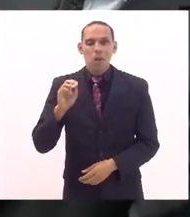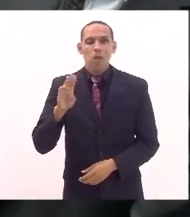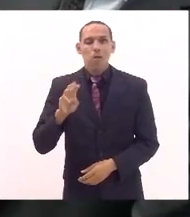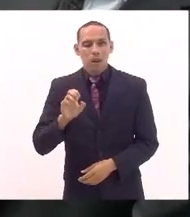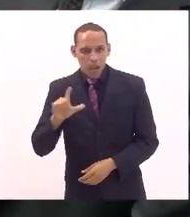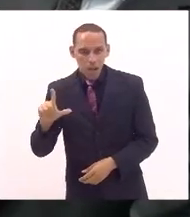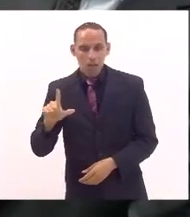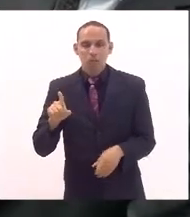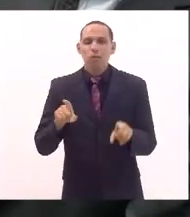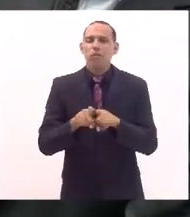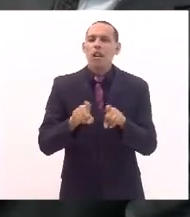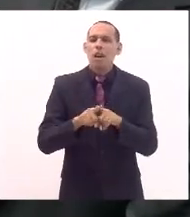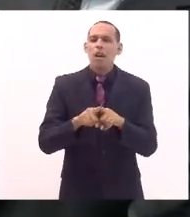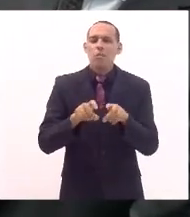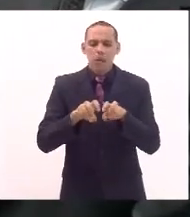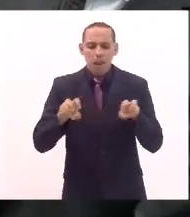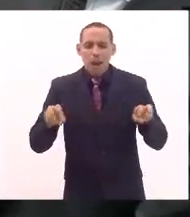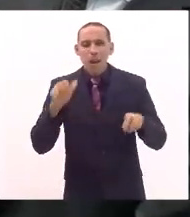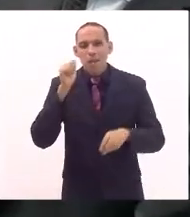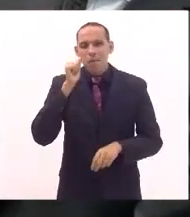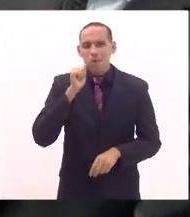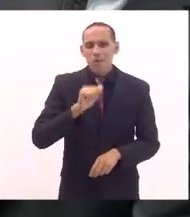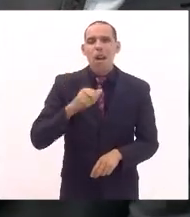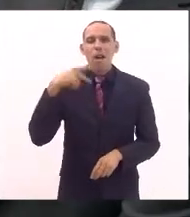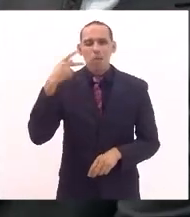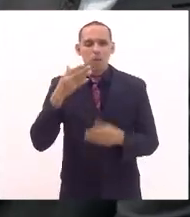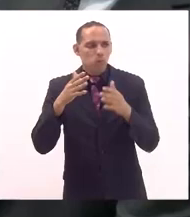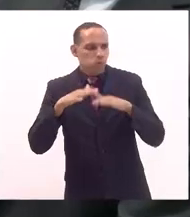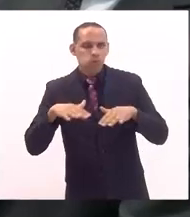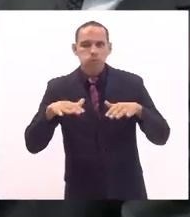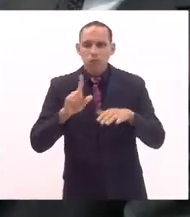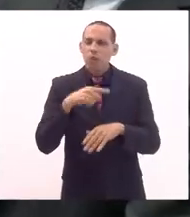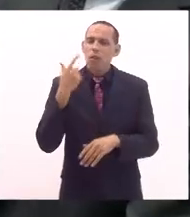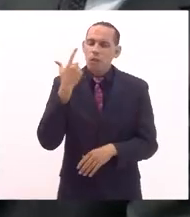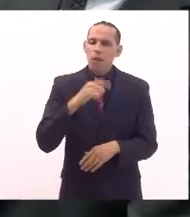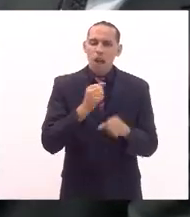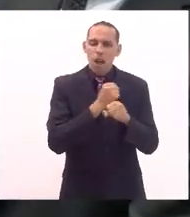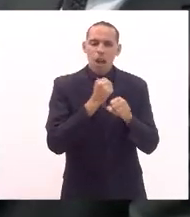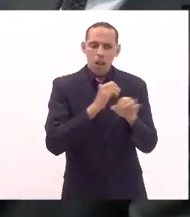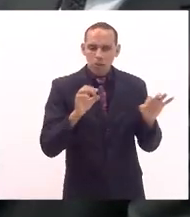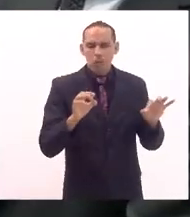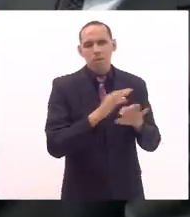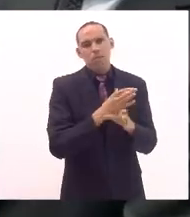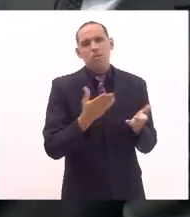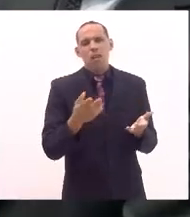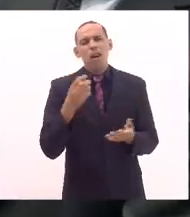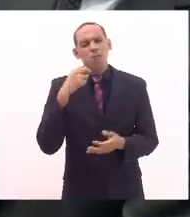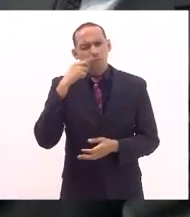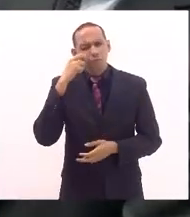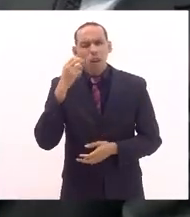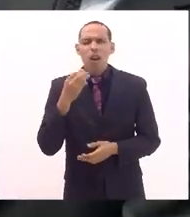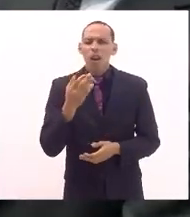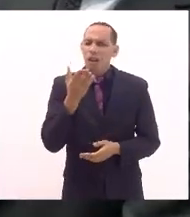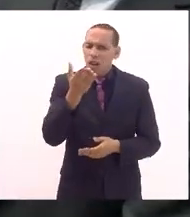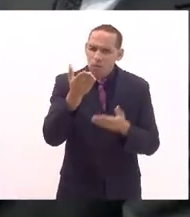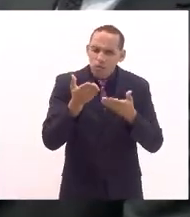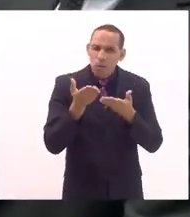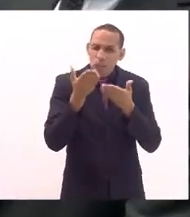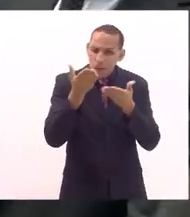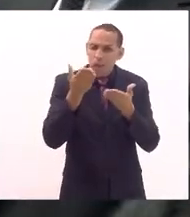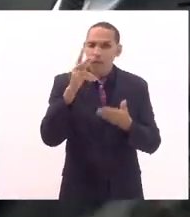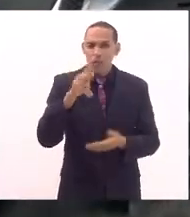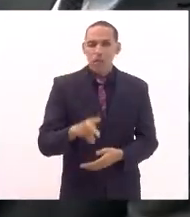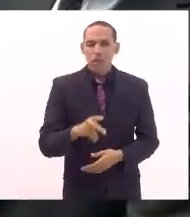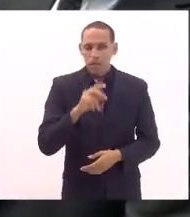aos parlamentares para que possamos trabalhar para aquela obra seja concluída gente é uma vergonha Queria convidar o senhor queria convidar